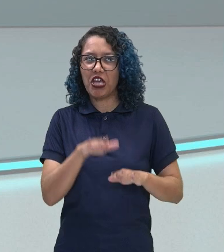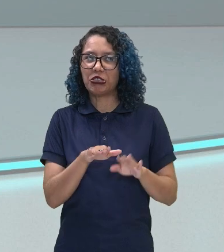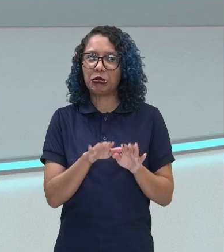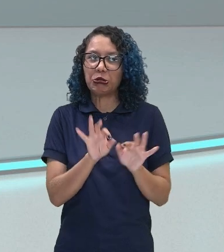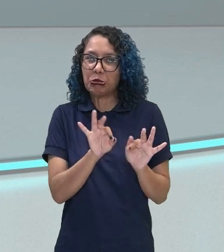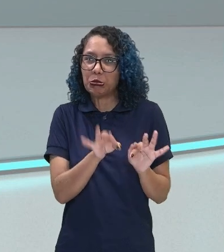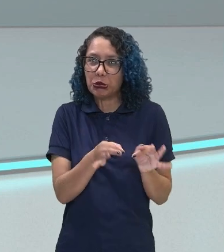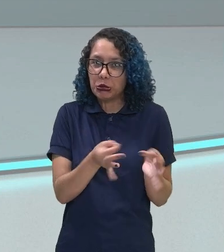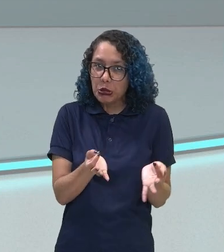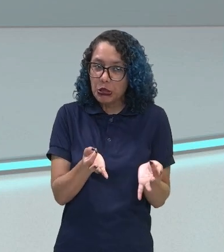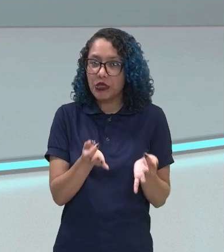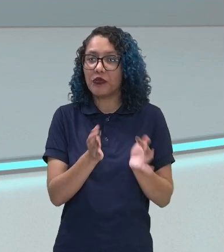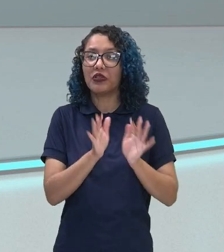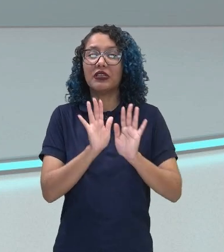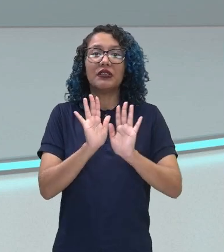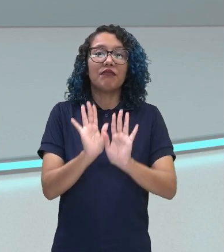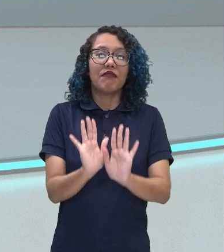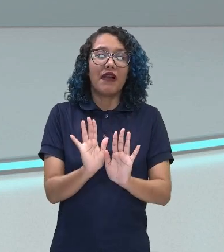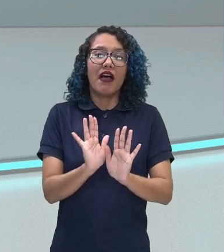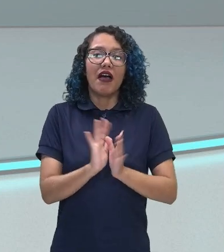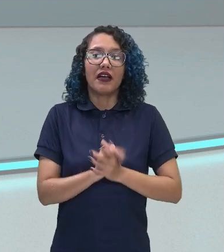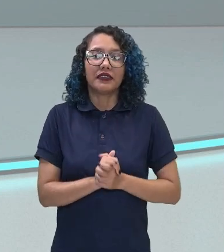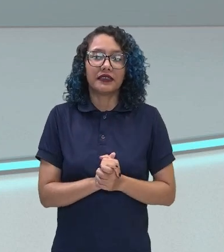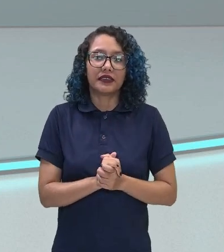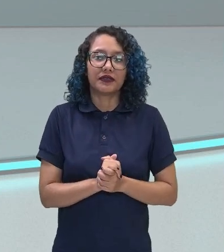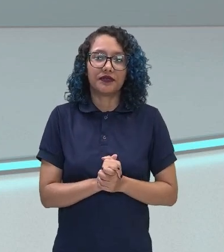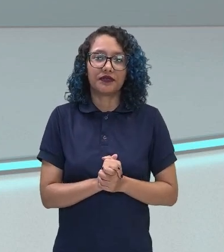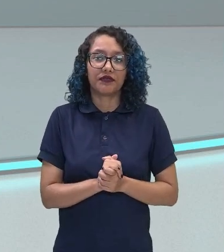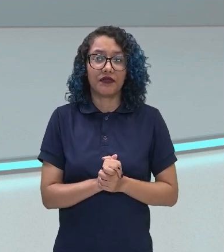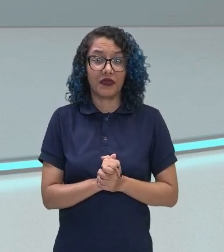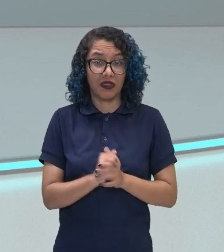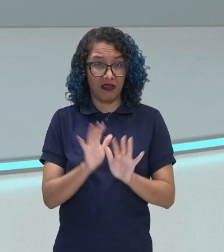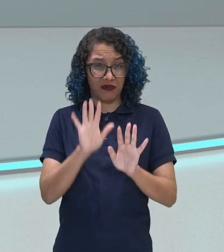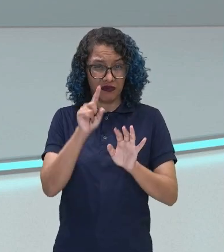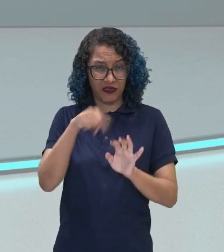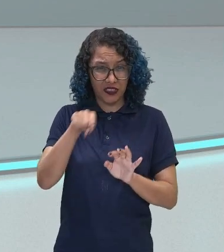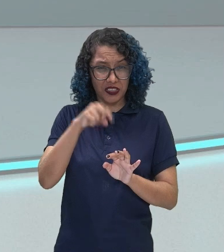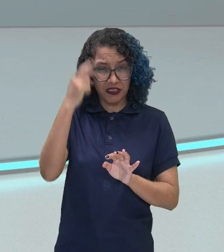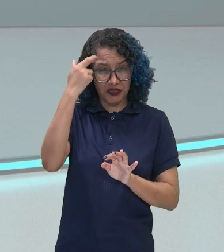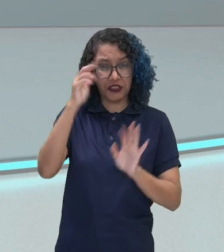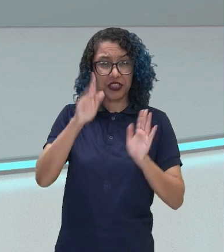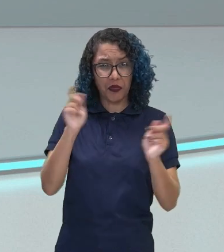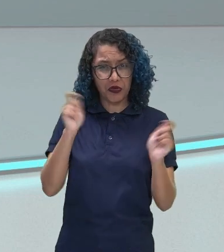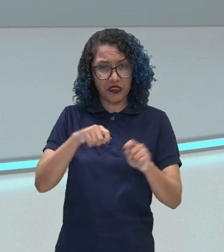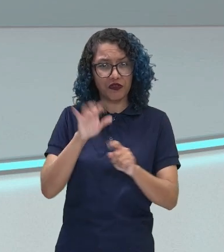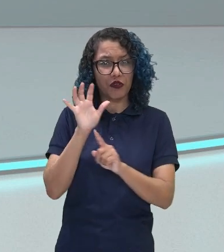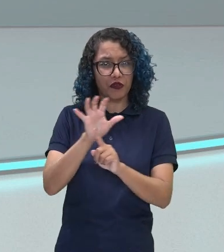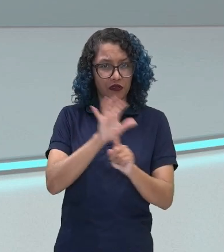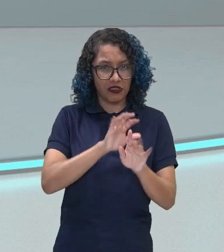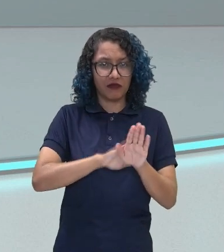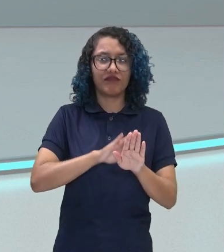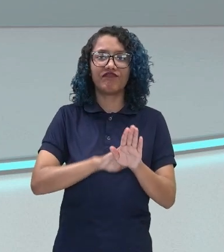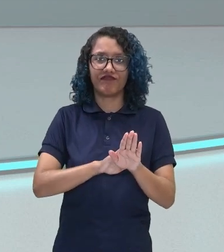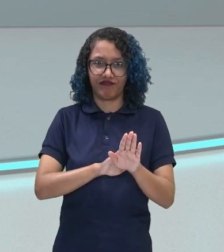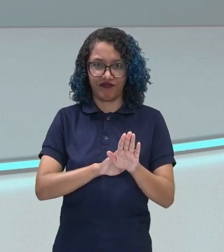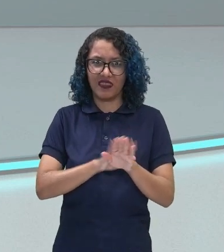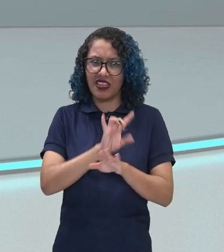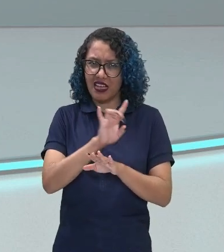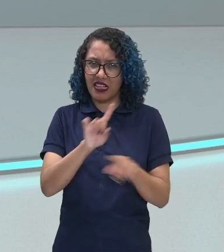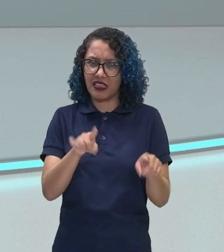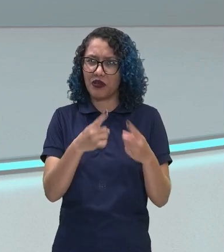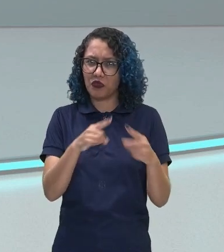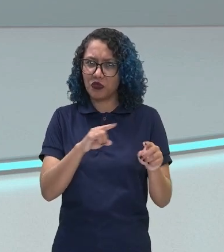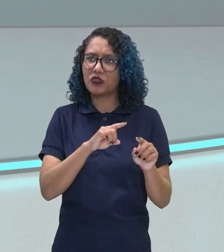inofensiva, mas já pensou o quanto ela pode influenciar a sua vida? O que tem por trás de cada